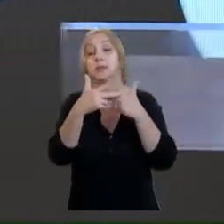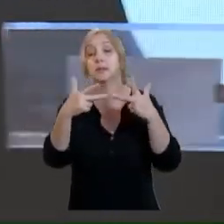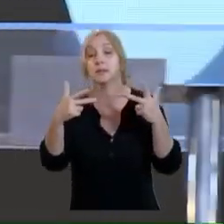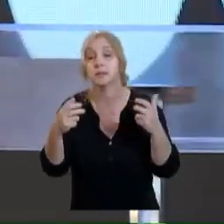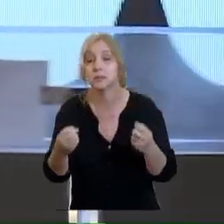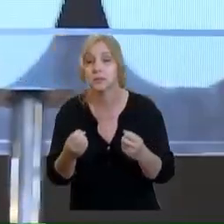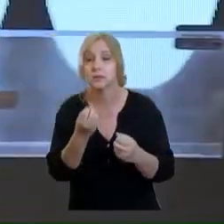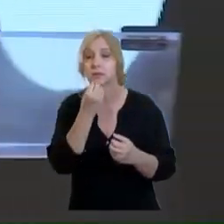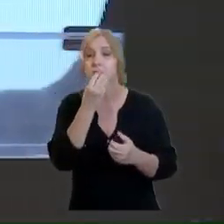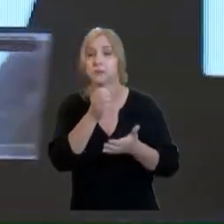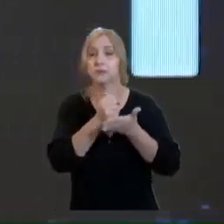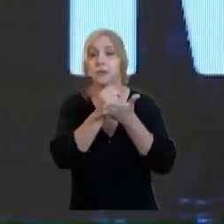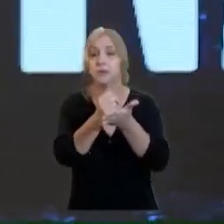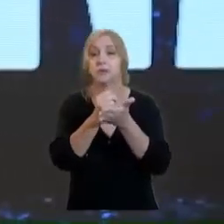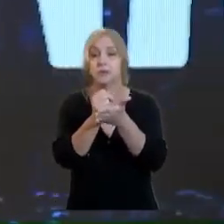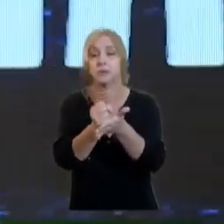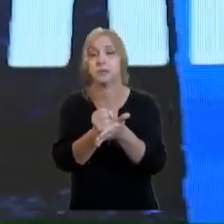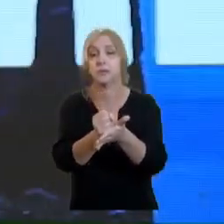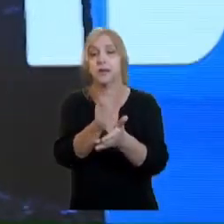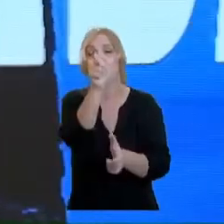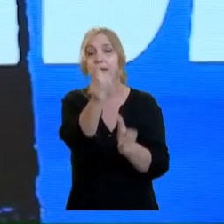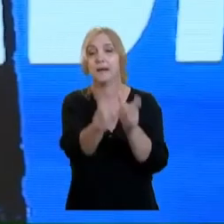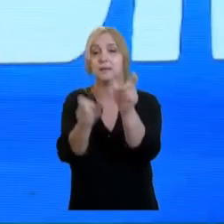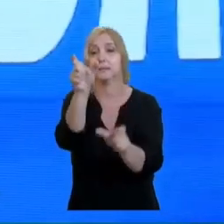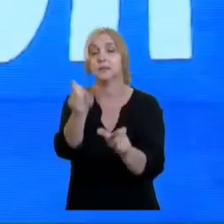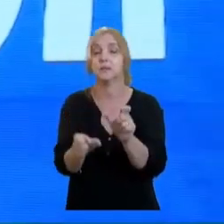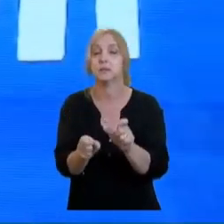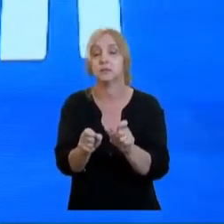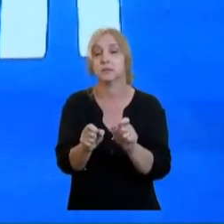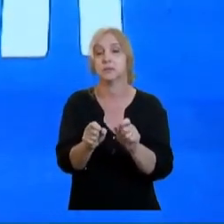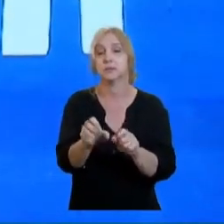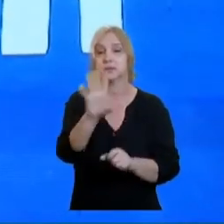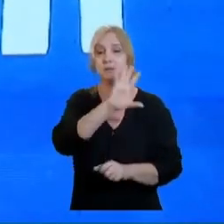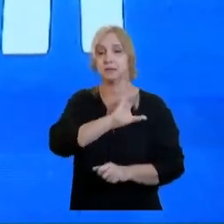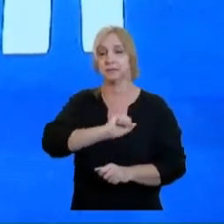cooperam para o bem daqueles que amam a Deus.